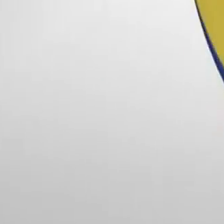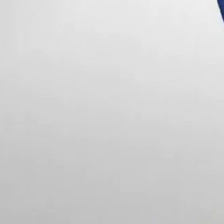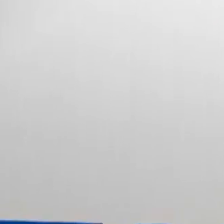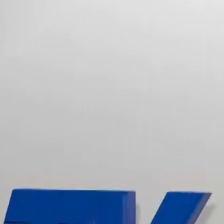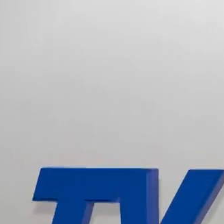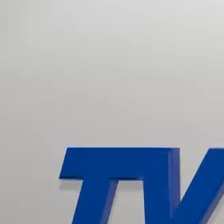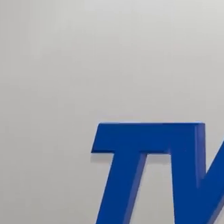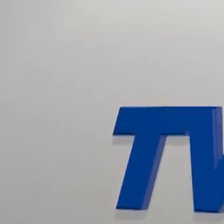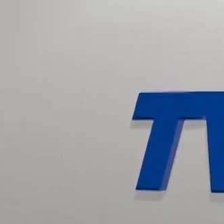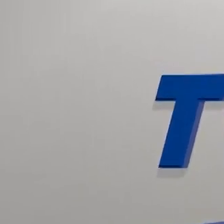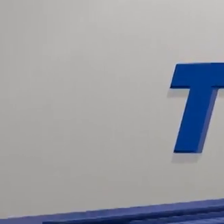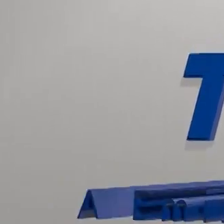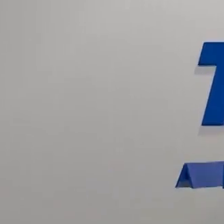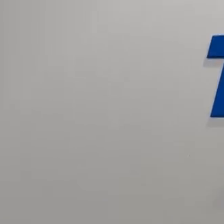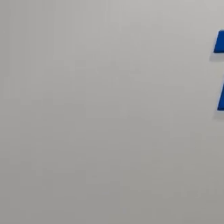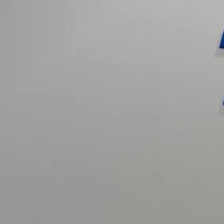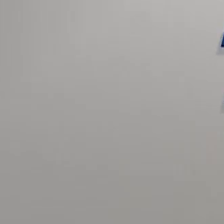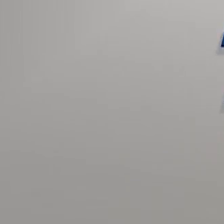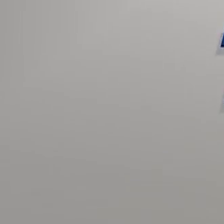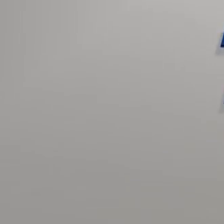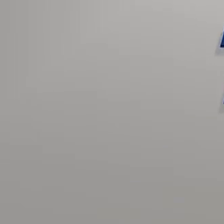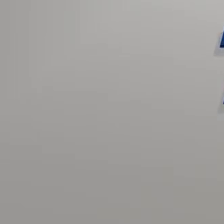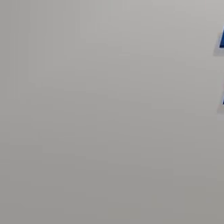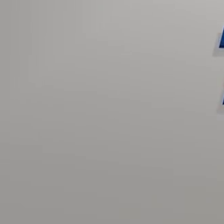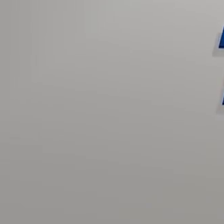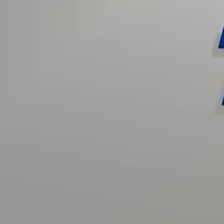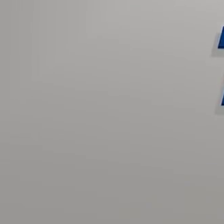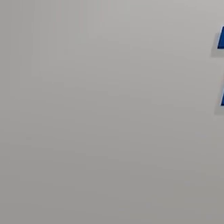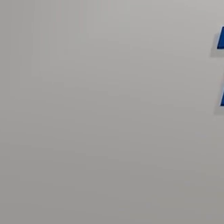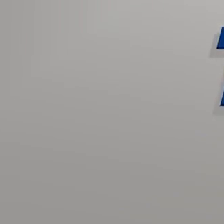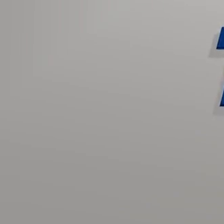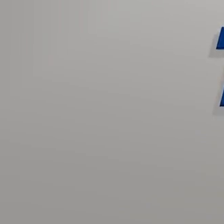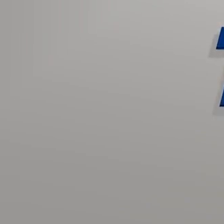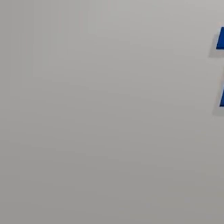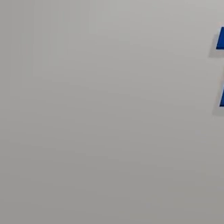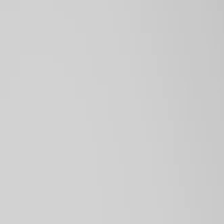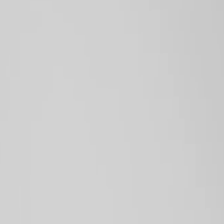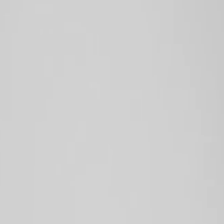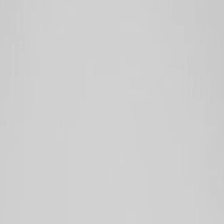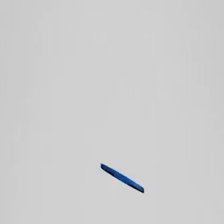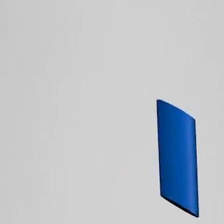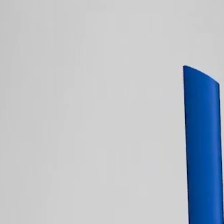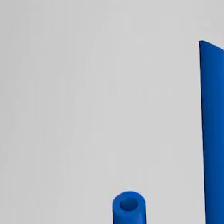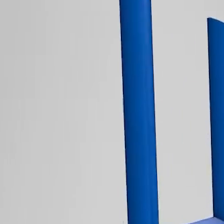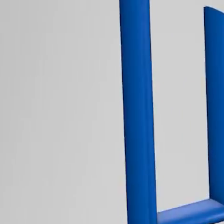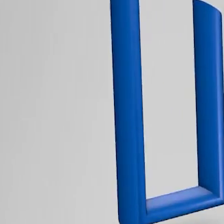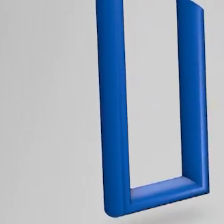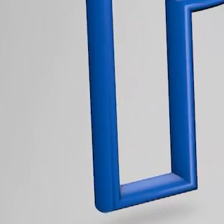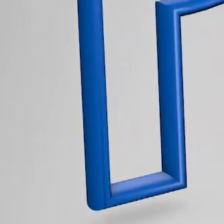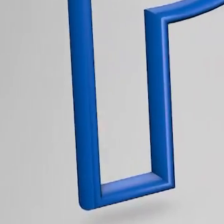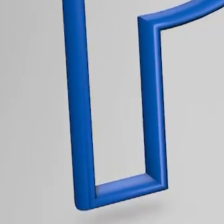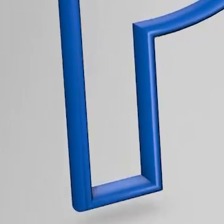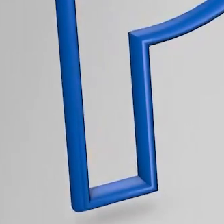TV Fortaleza, a emissora da Casa do Povo.